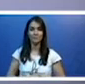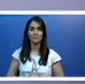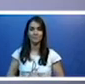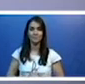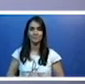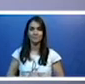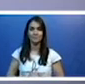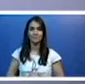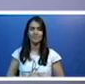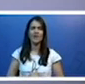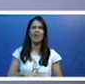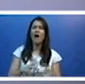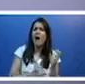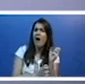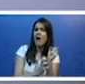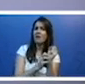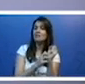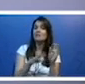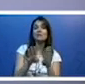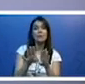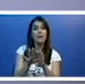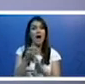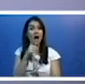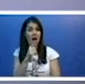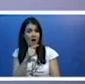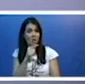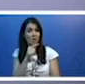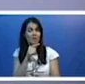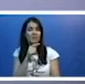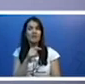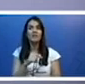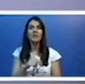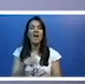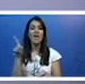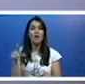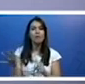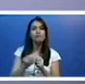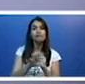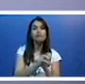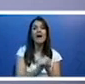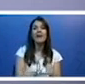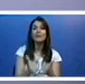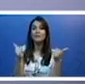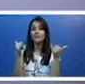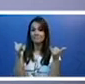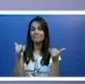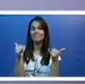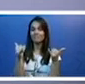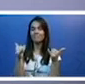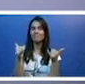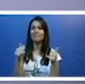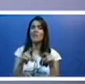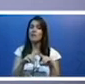Tanto os ácidos quanto as bases em água, eles originam soluções condutoras de eletricidade. Porém,